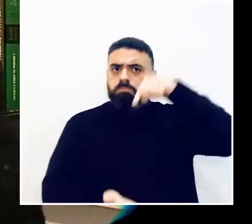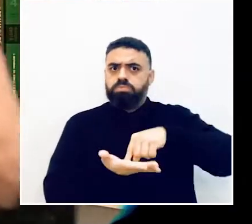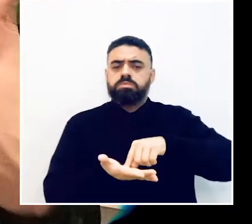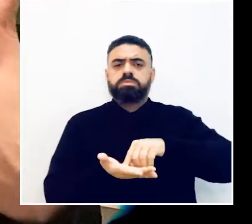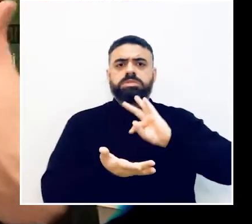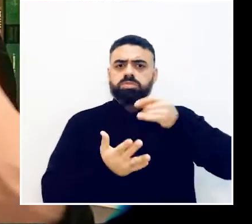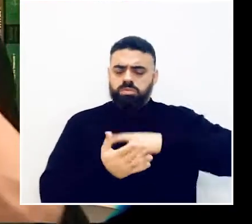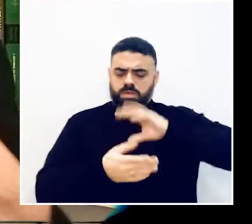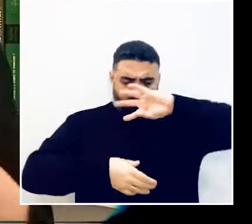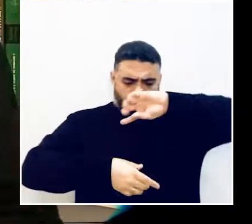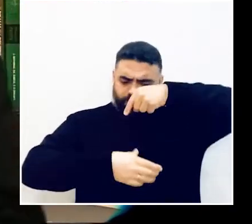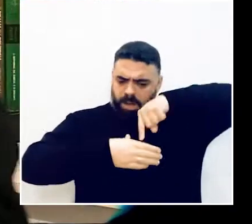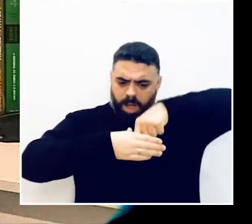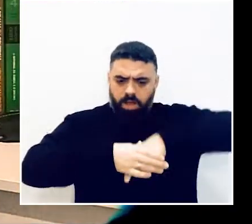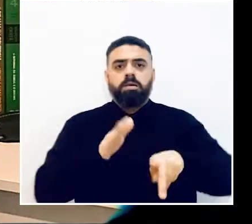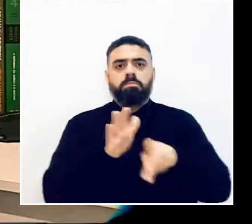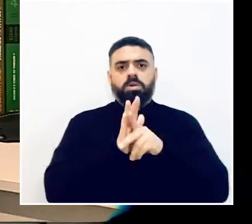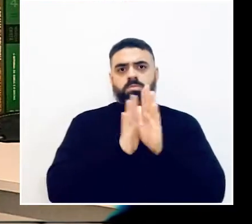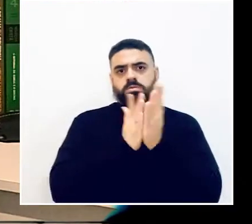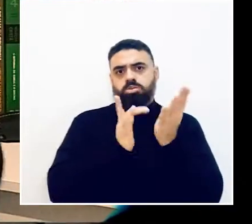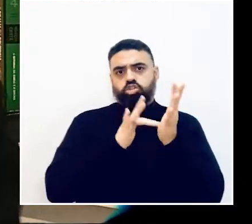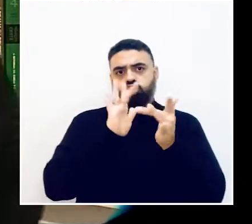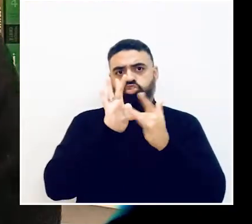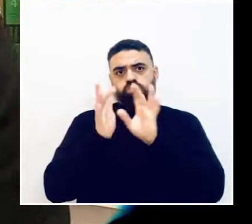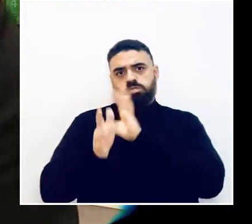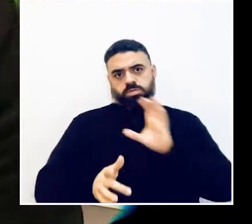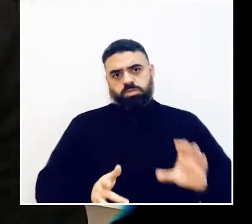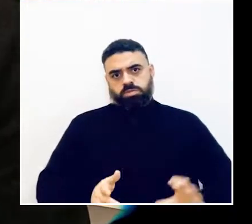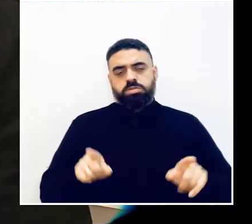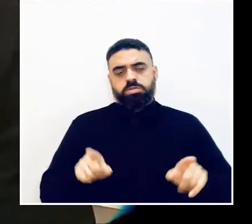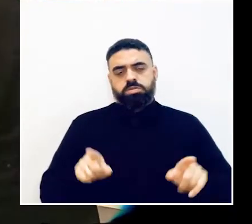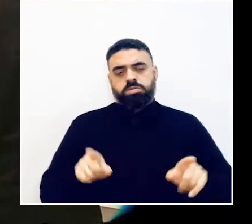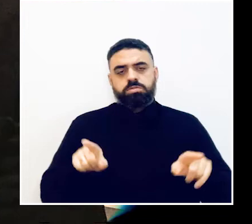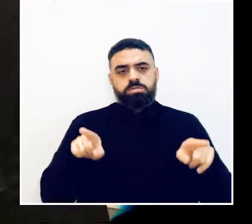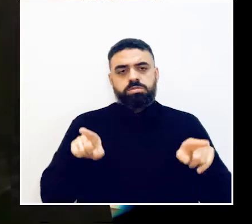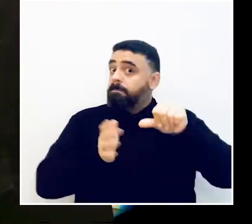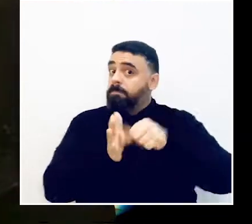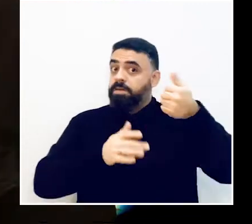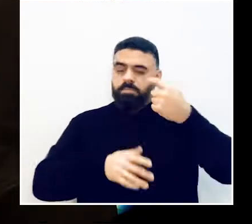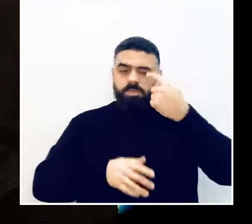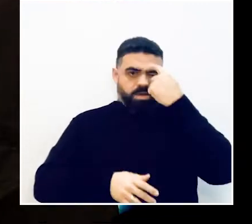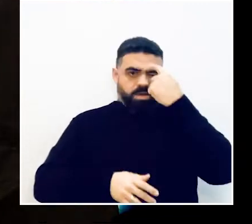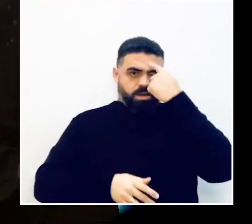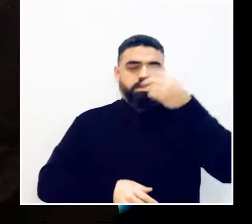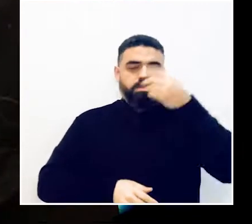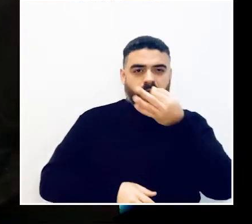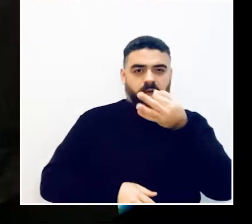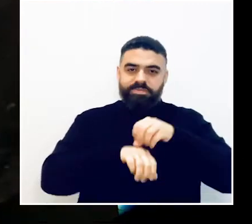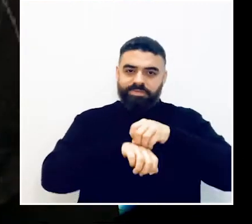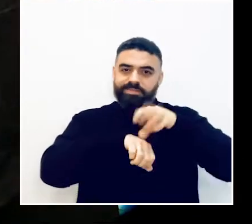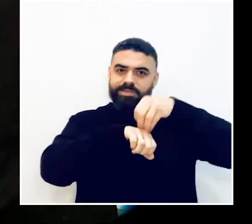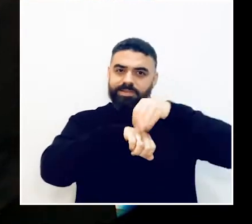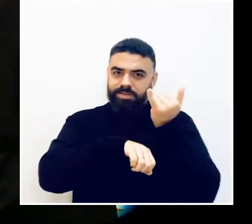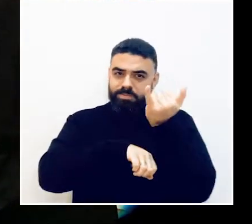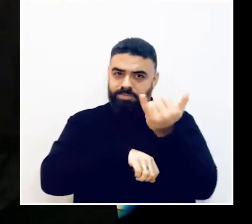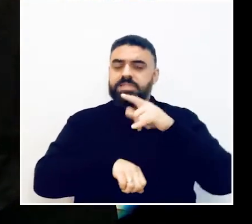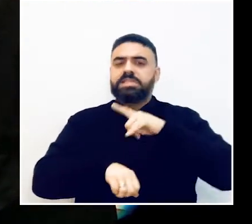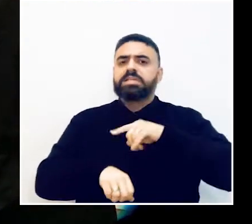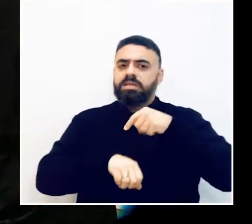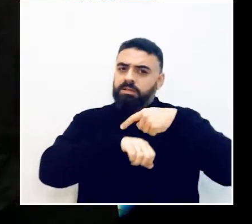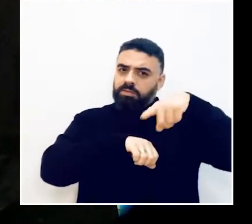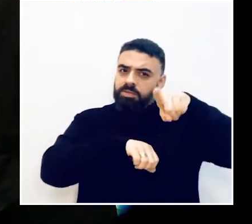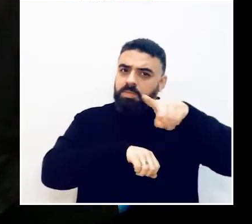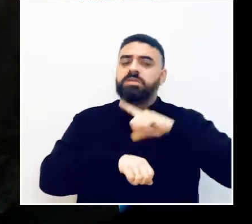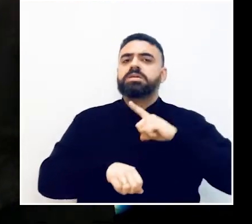cristocêntricas e vão ter muita Bíblia nelas. Então a primeira dica é: se debruce na